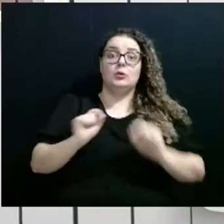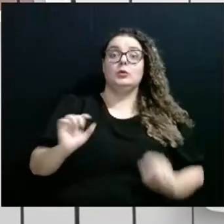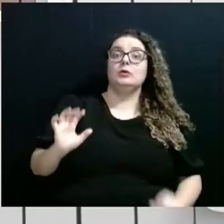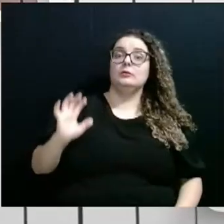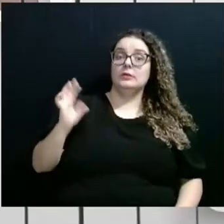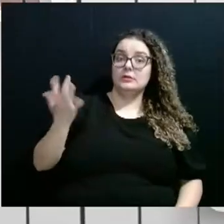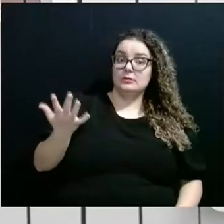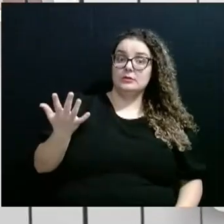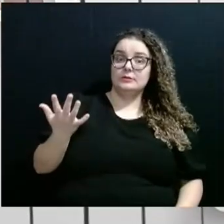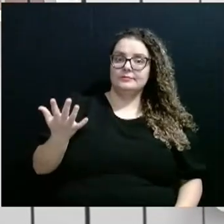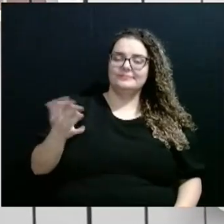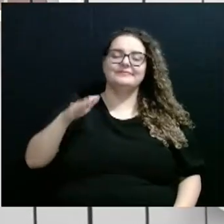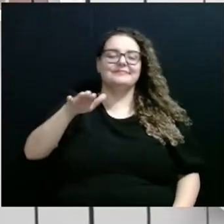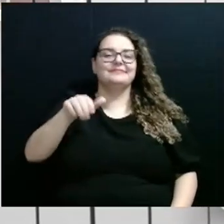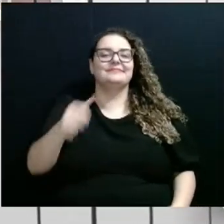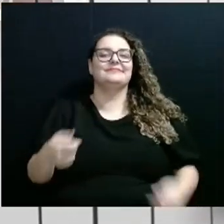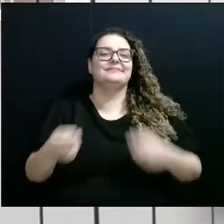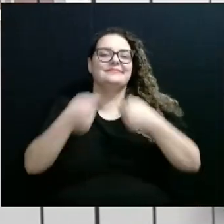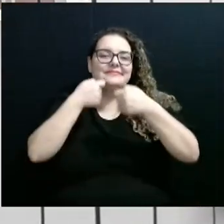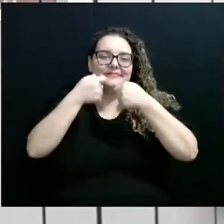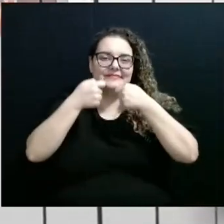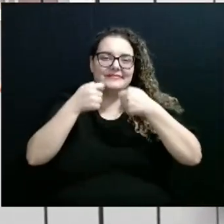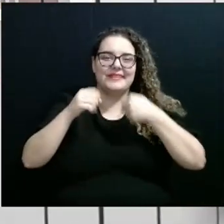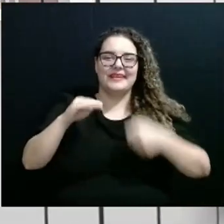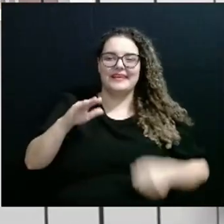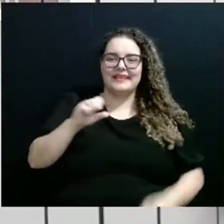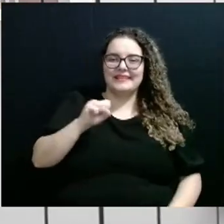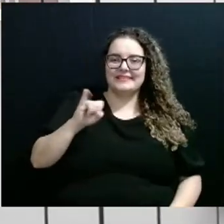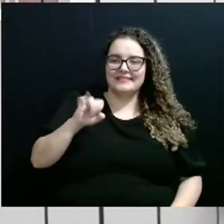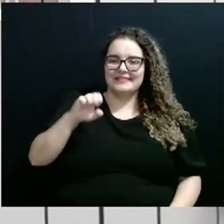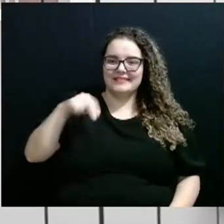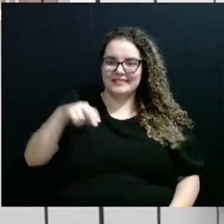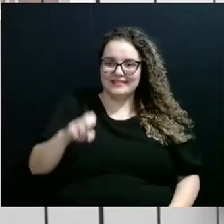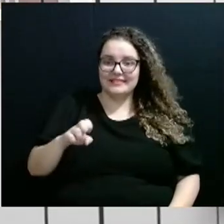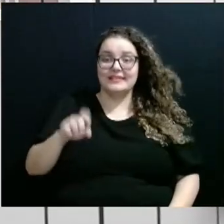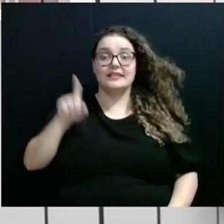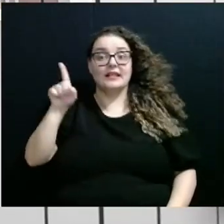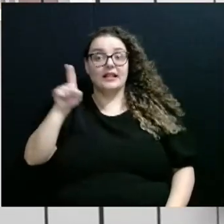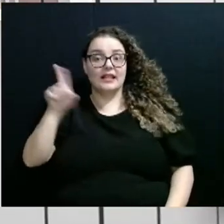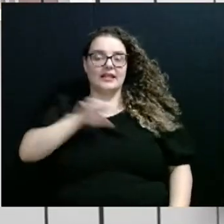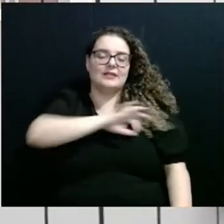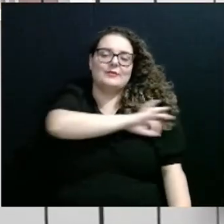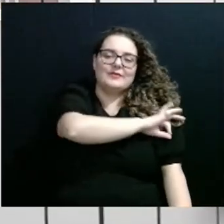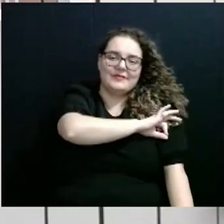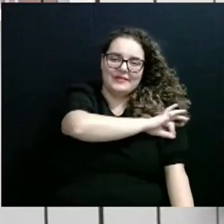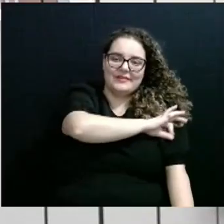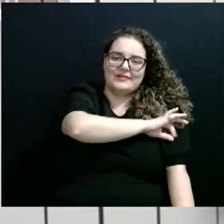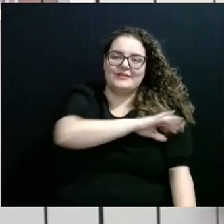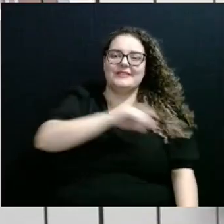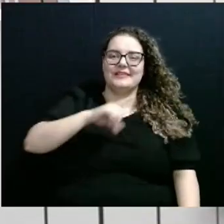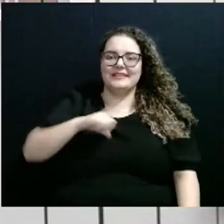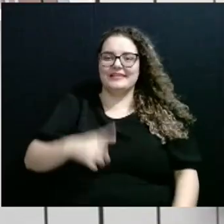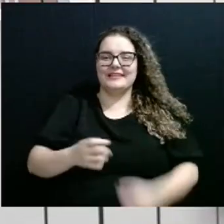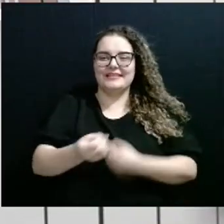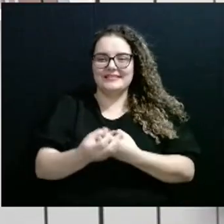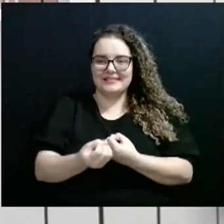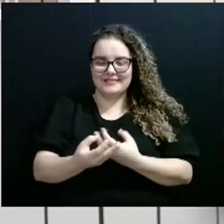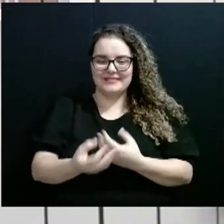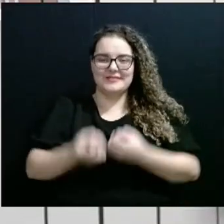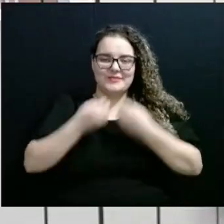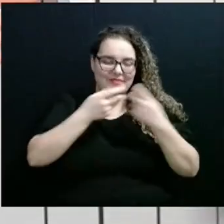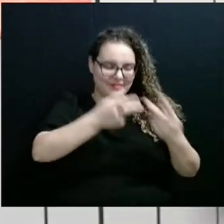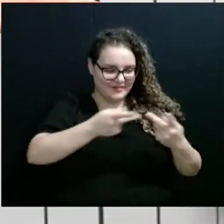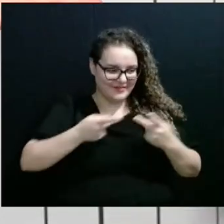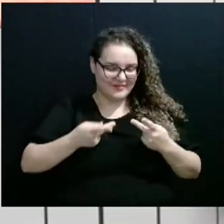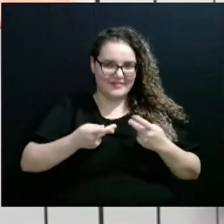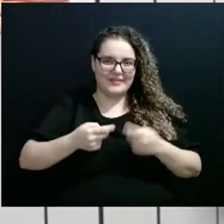aciono a repórter Cassiane Alves, que da Prefeitura tem as informações. Seja bem-vinda e feliz ano novo, Cassi,